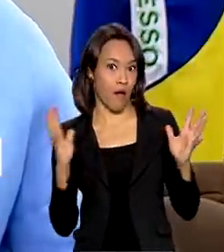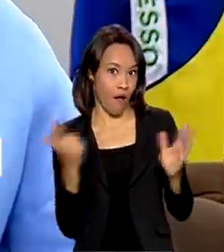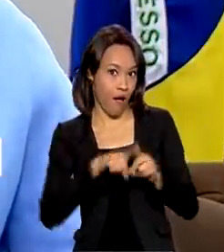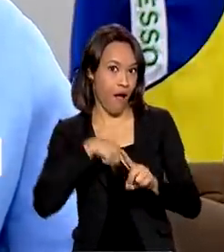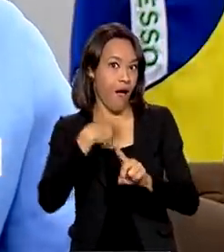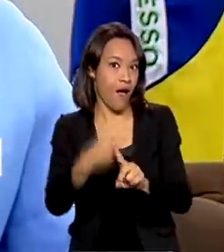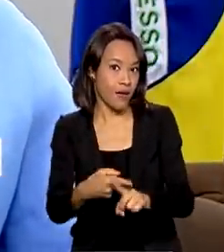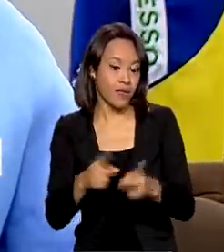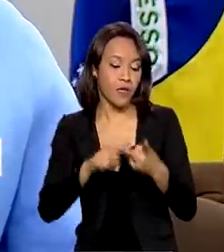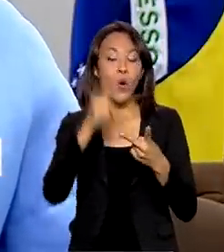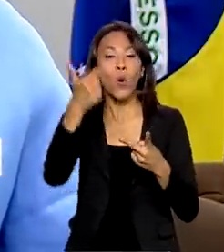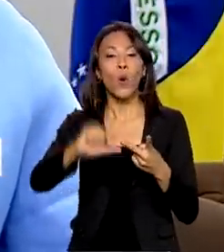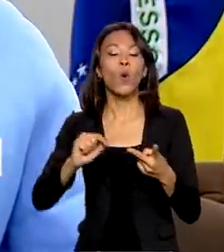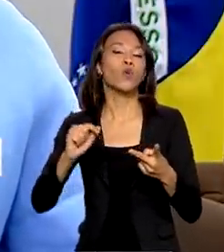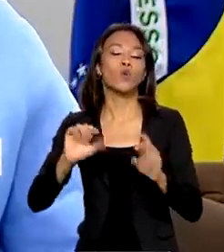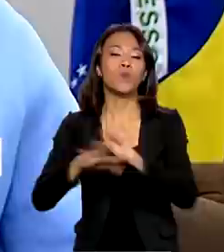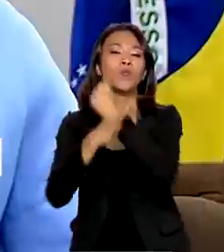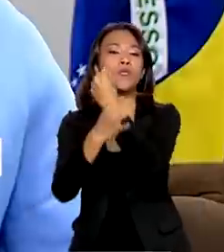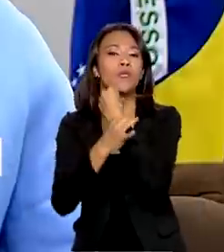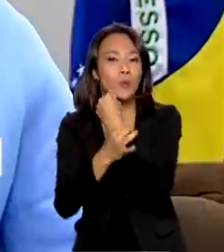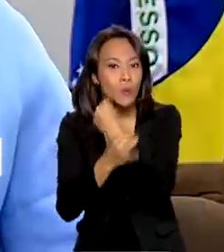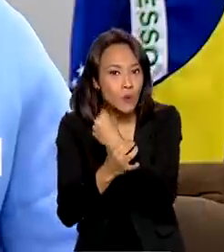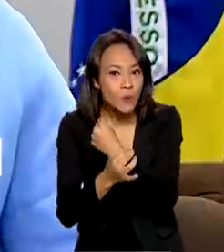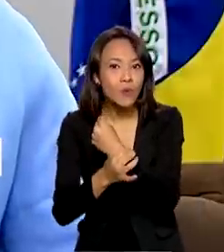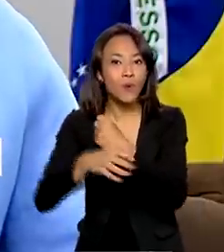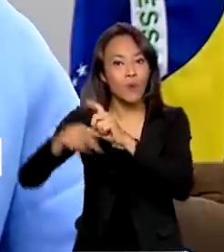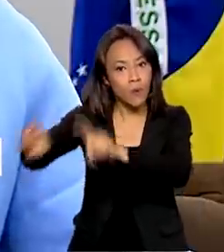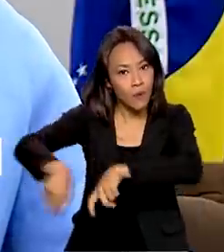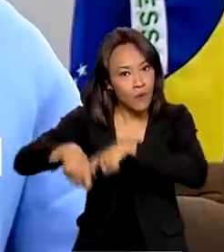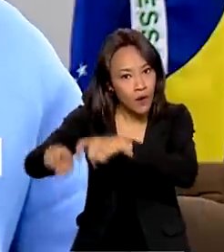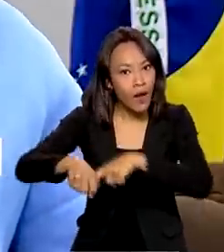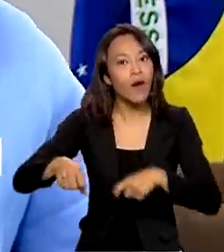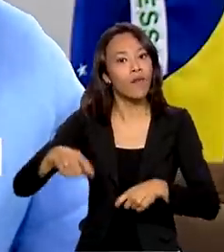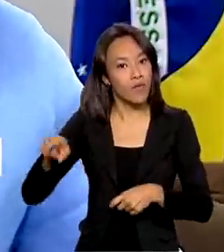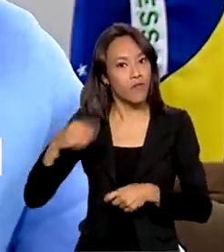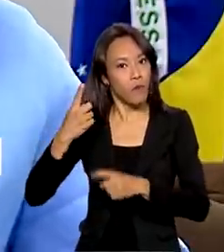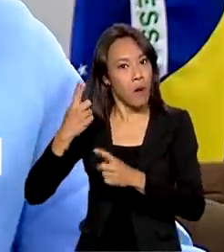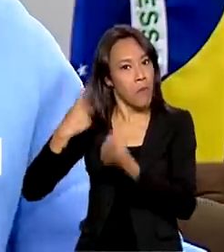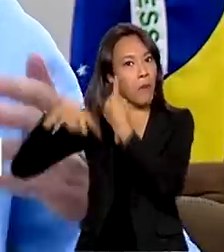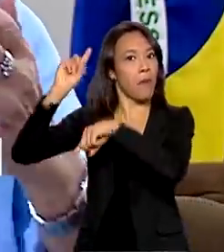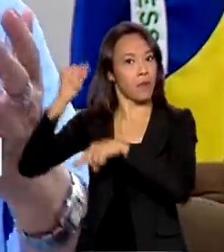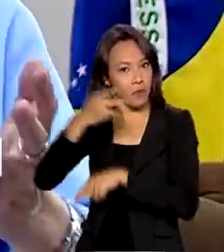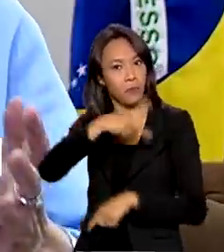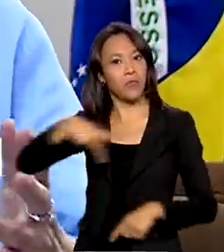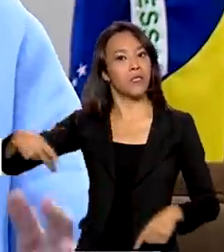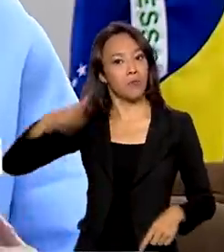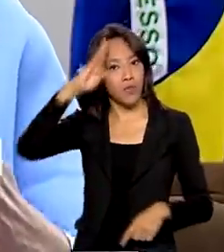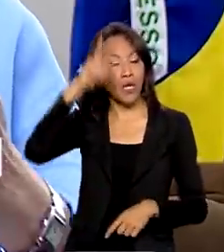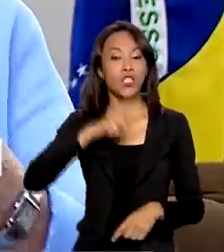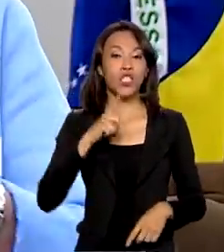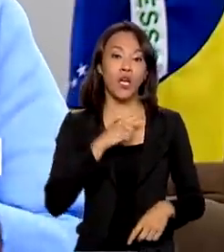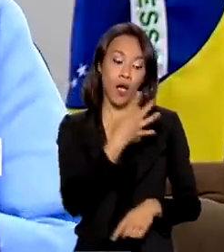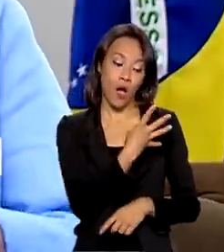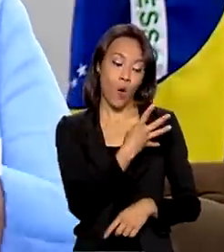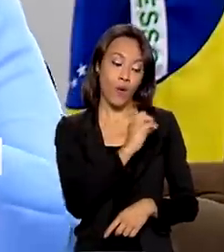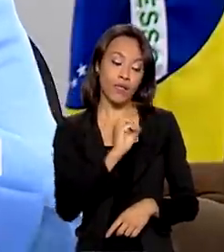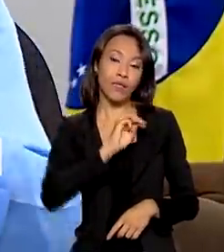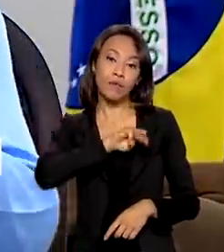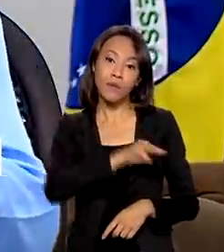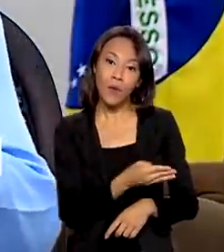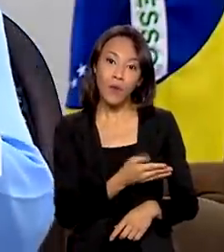seguro Rural que foi uma grande conquista deste governo do presidente aí bolsonaro quando nós chegamos aqui não achei uns 400 milhões